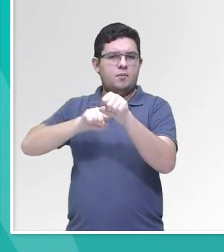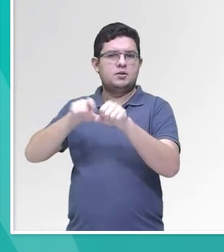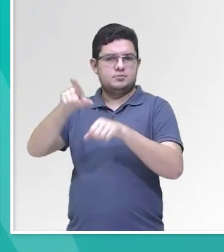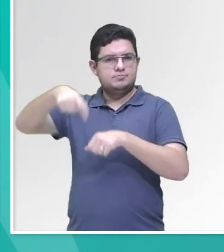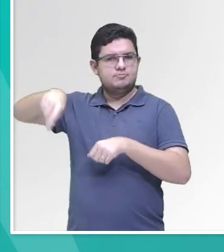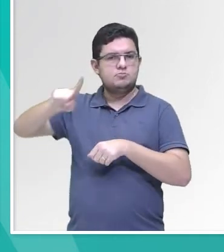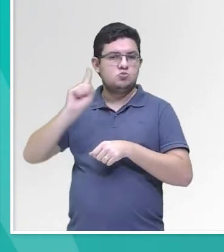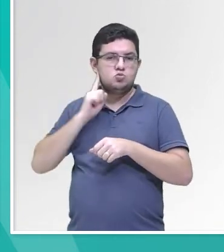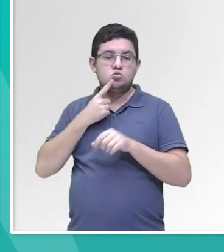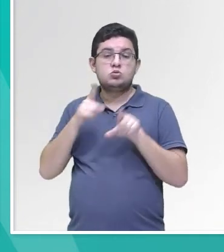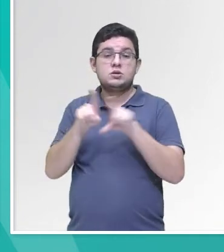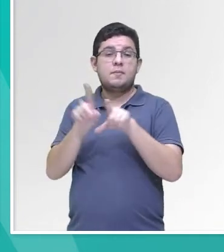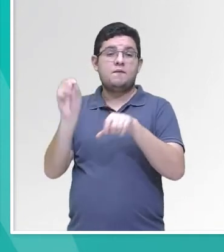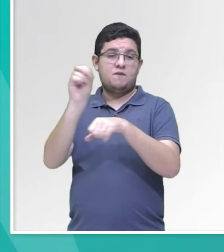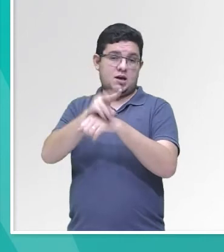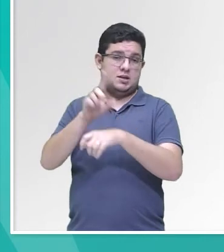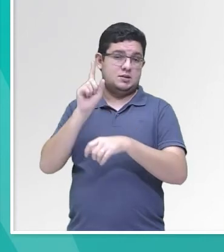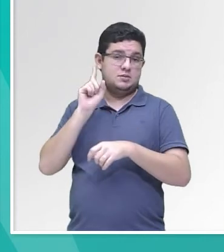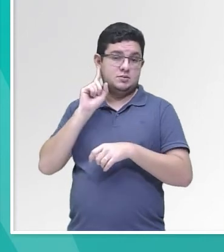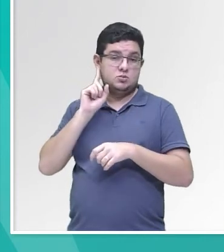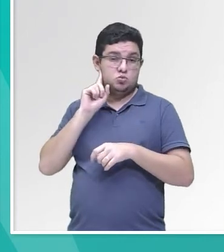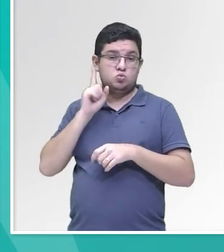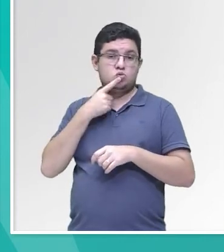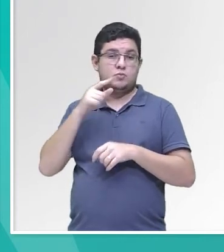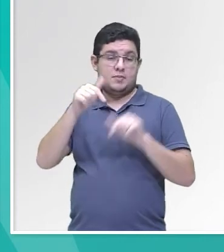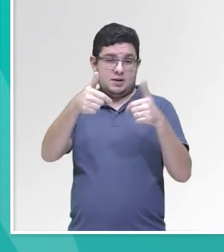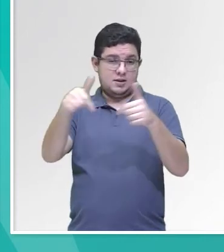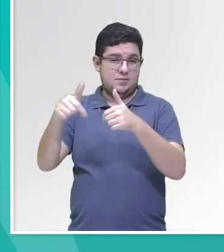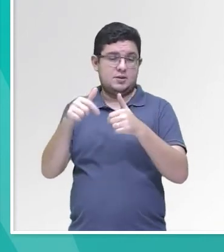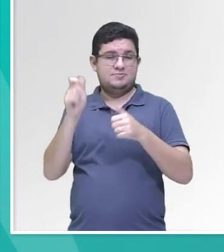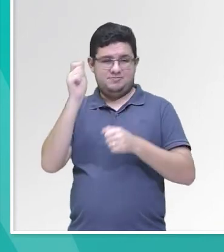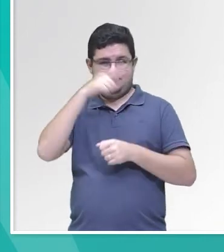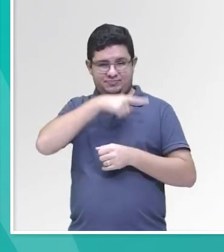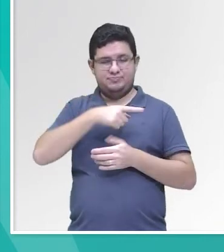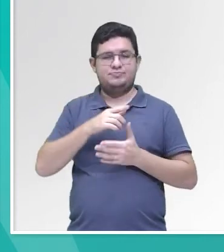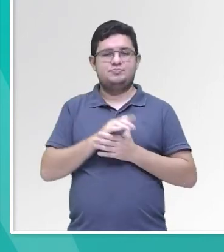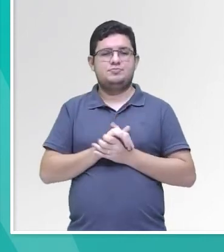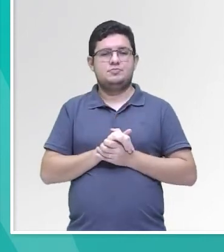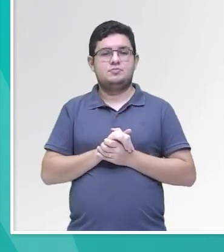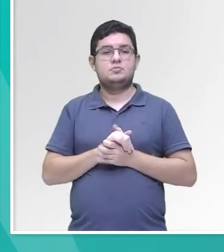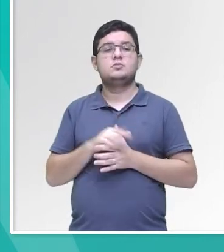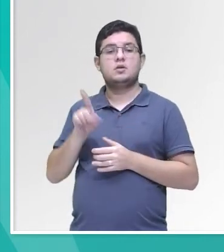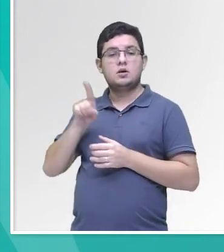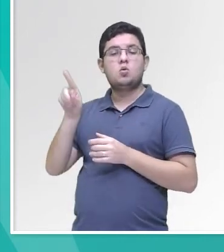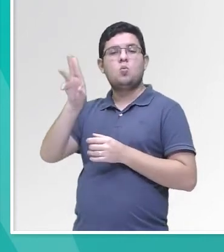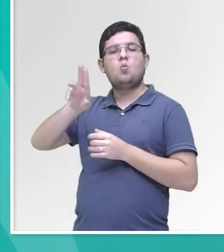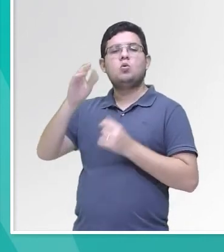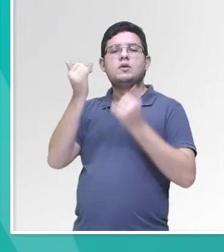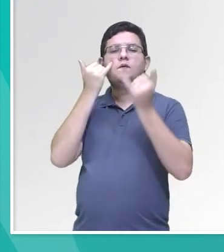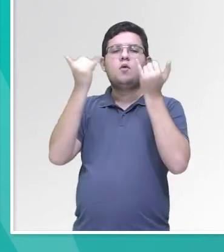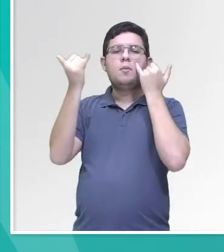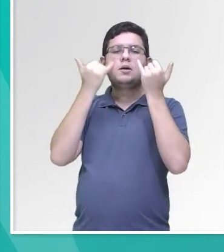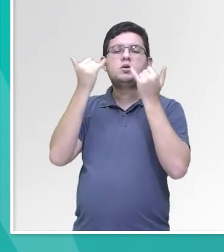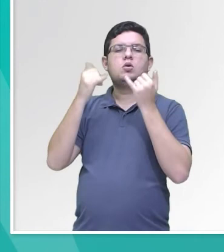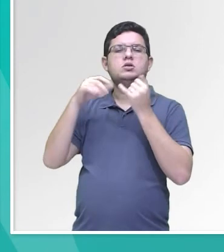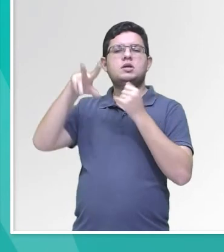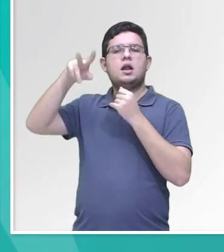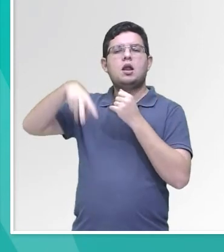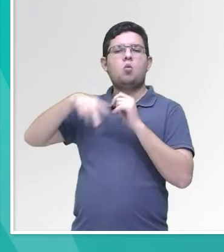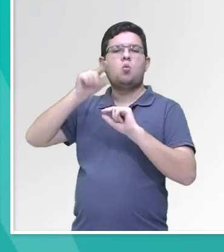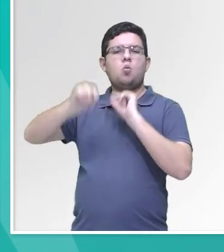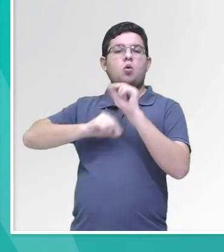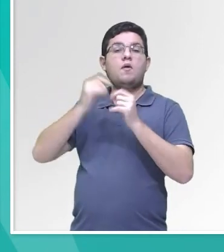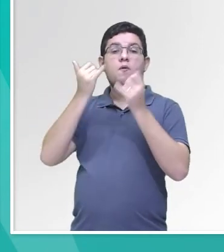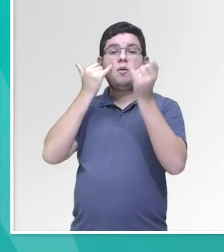conseguinte, sua inserção no mercado de trabalho. Olha que interessante. Agora ele utiliza uma informação, provavelmente ele leu sobre isso, né?